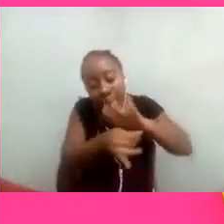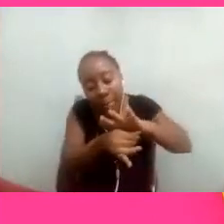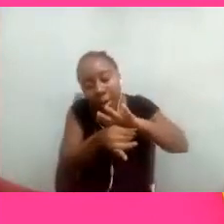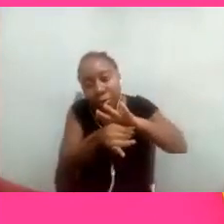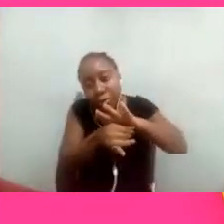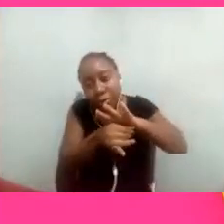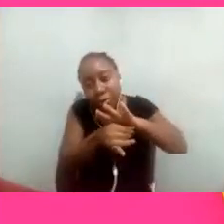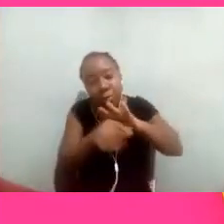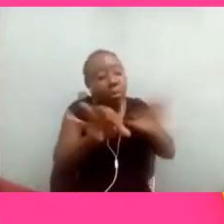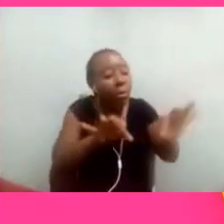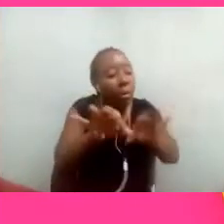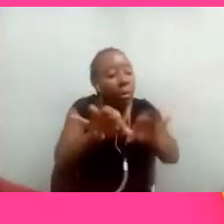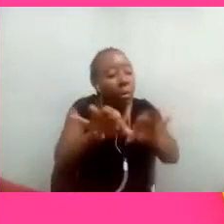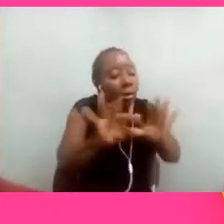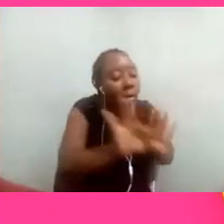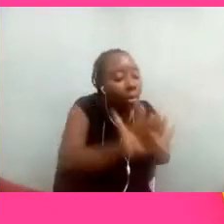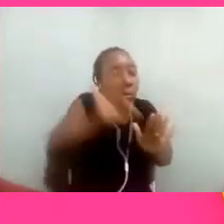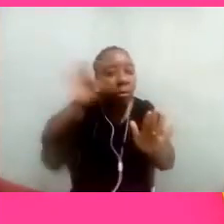estou destacando ela,